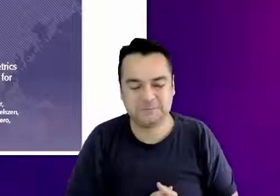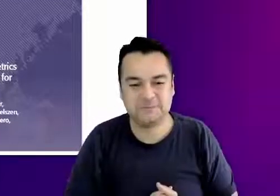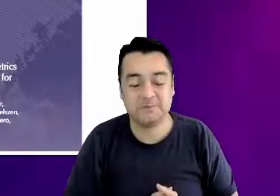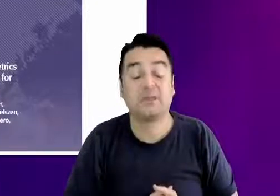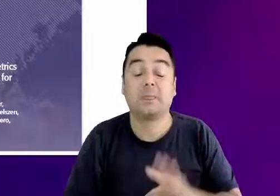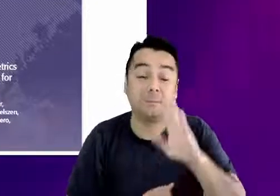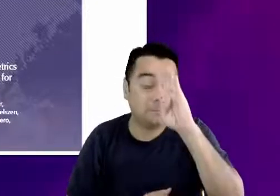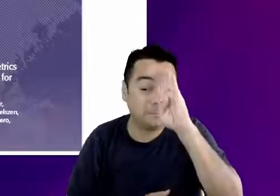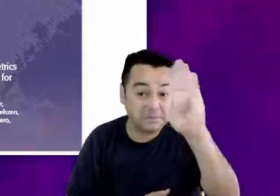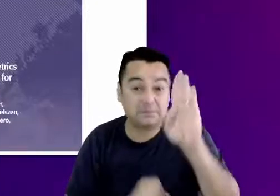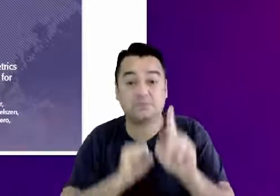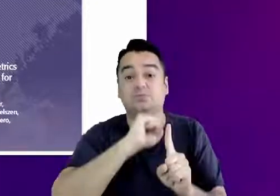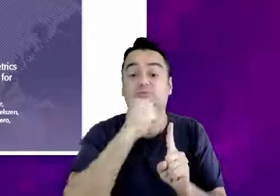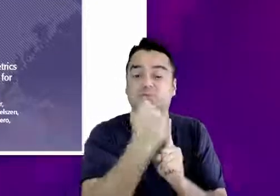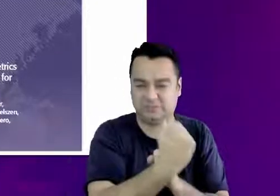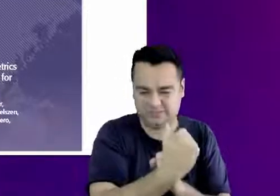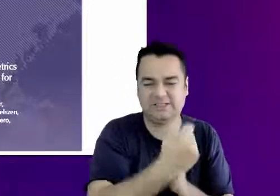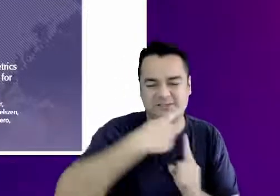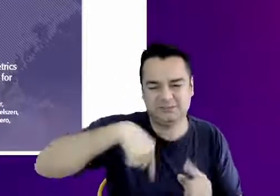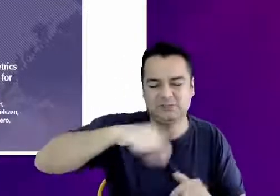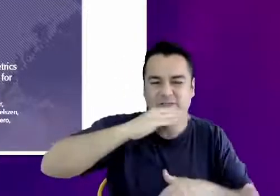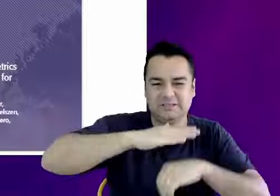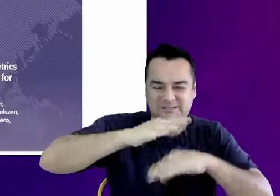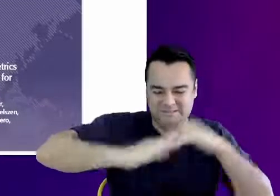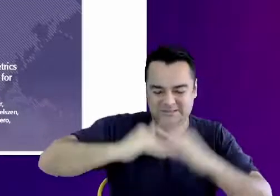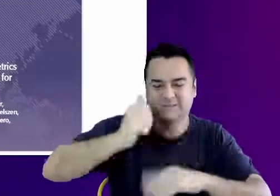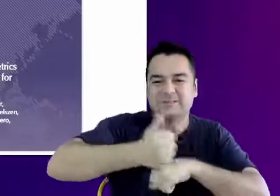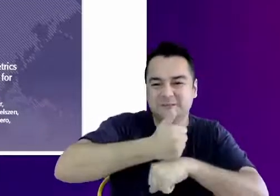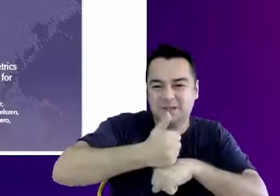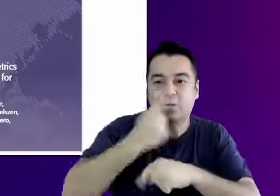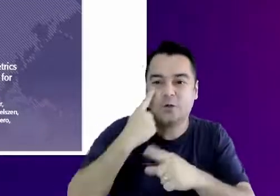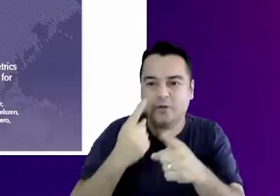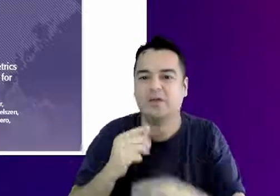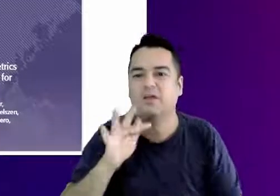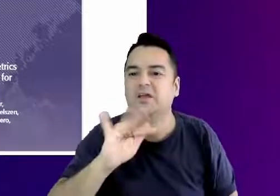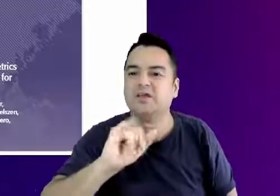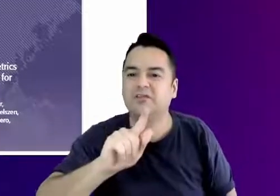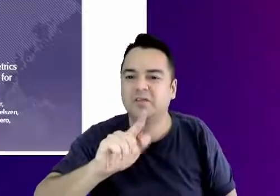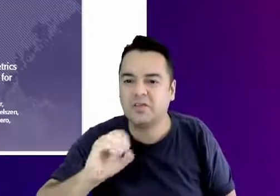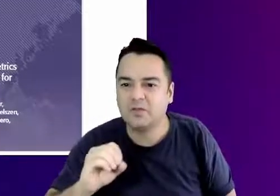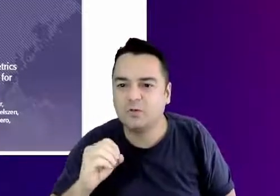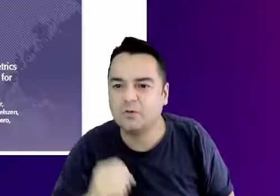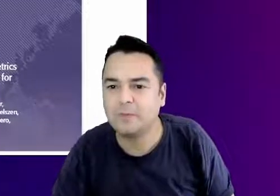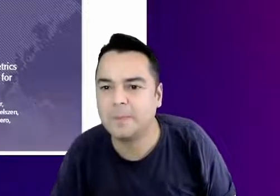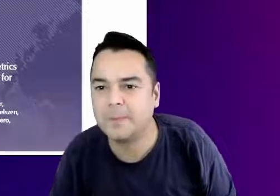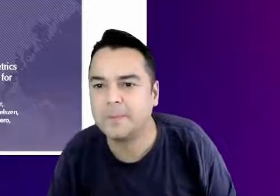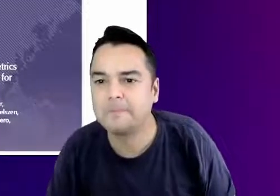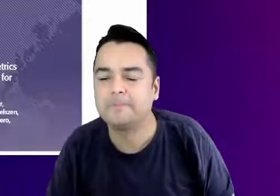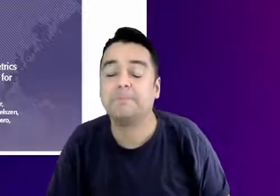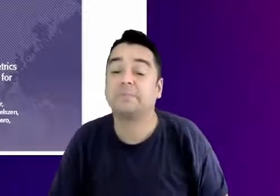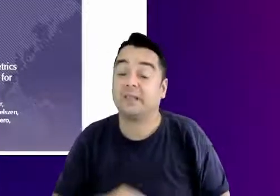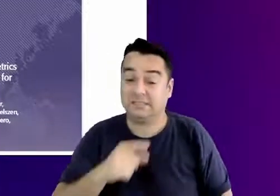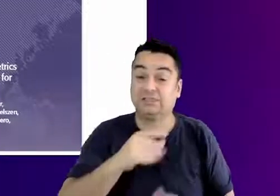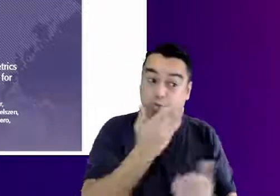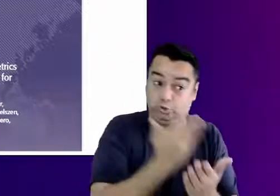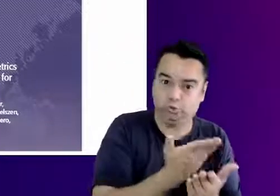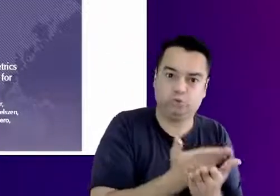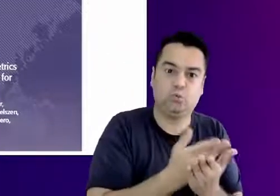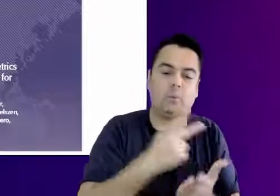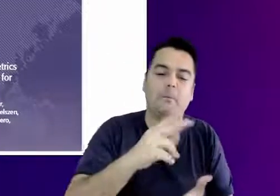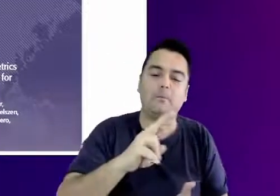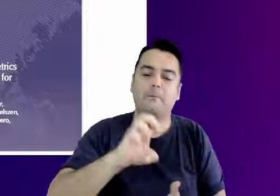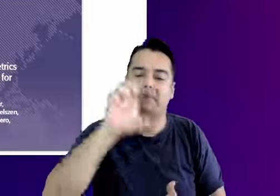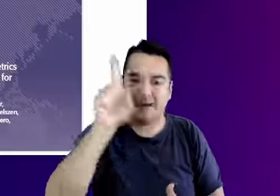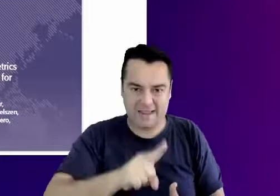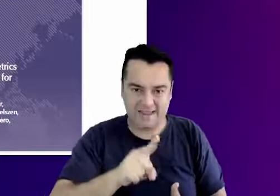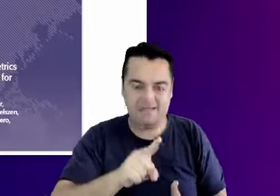da nossa especialidade, a ESOG, a FIGO e a Sociedade Internacional para o Estudo da Pré-Eclâmpsia, publicaram, a partir